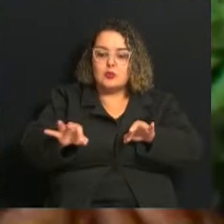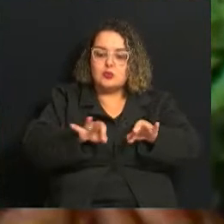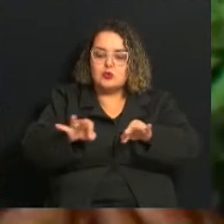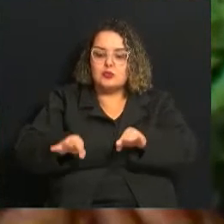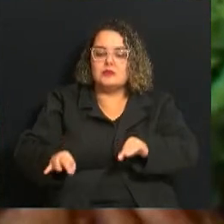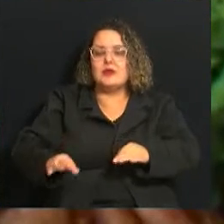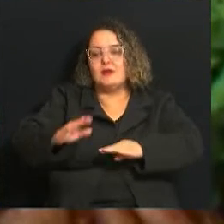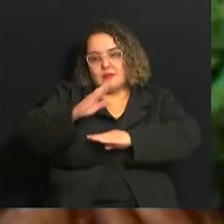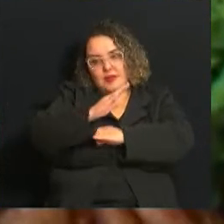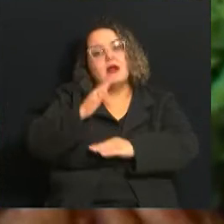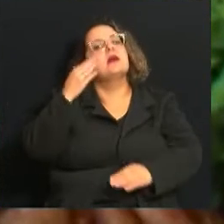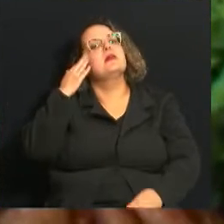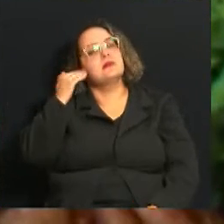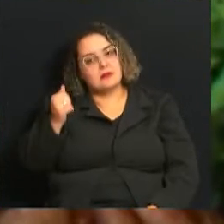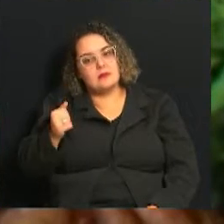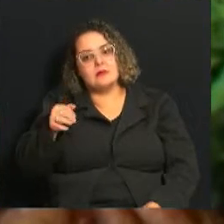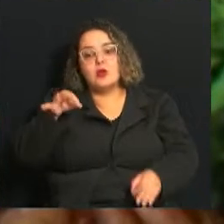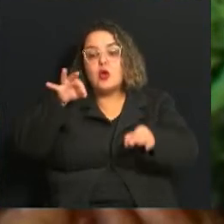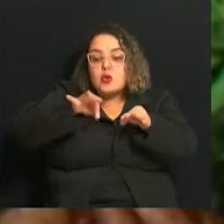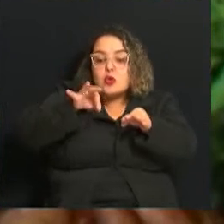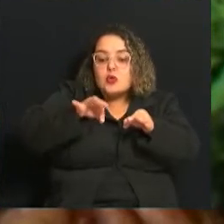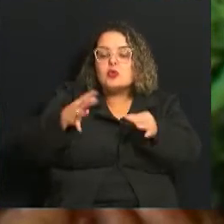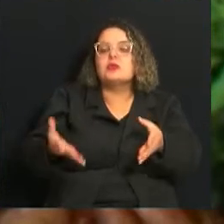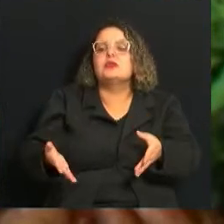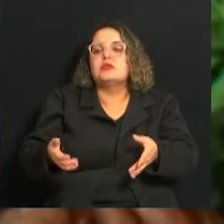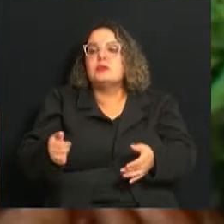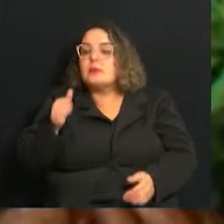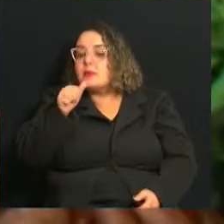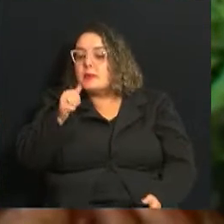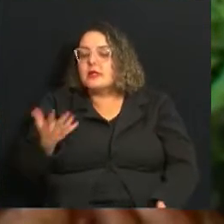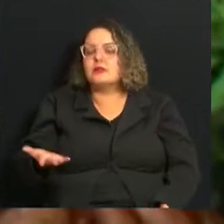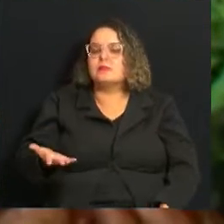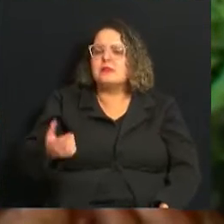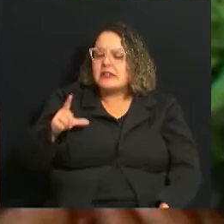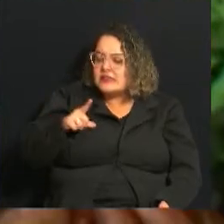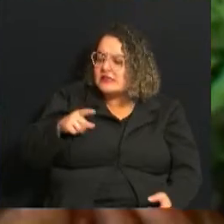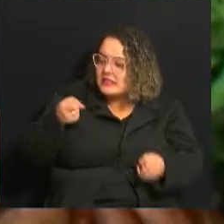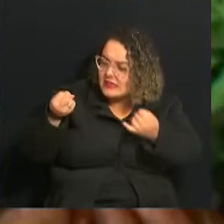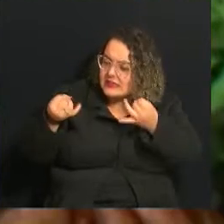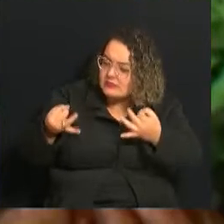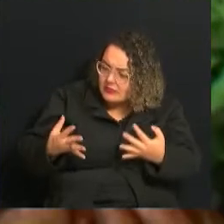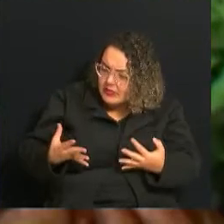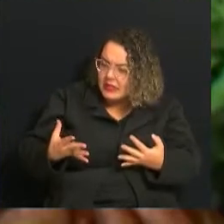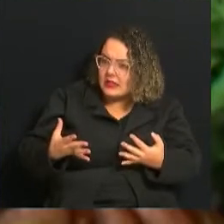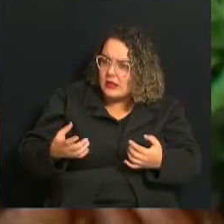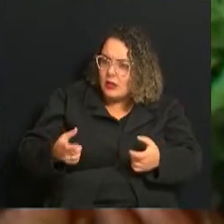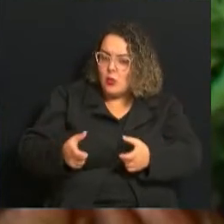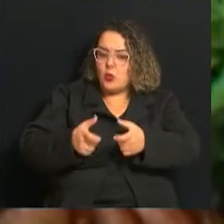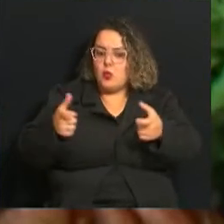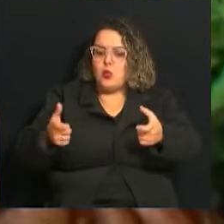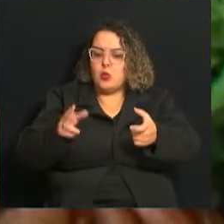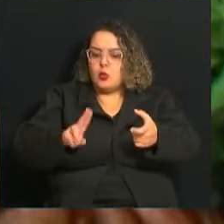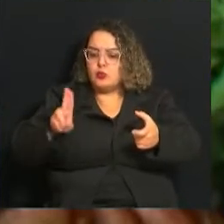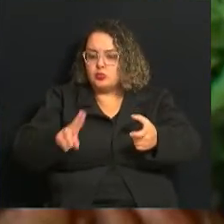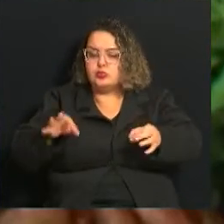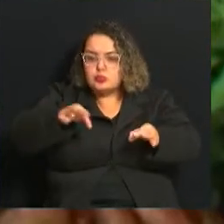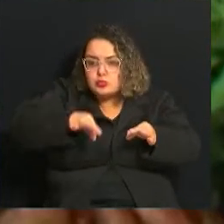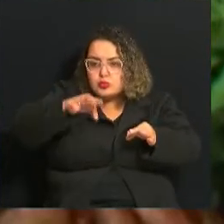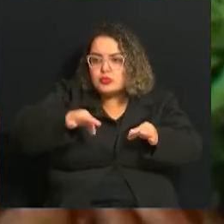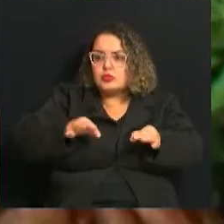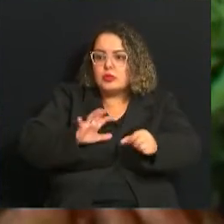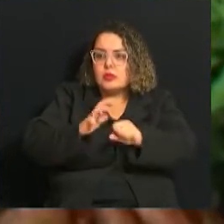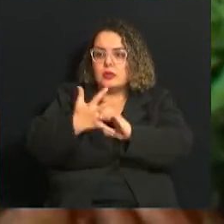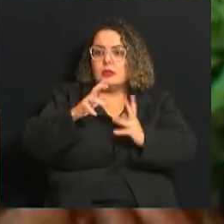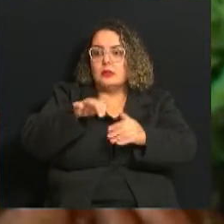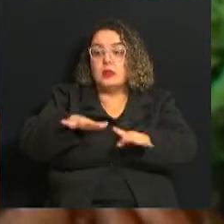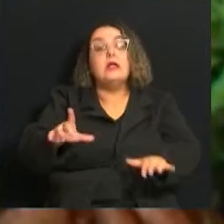Campinas, sabe que toda hora eu estou pegando um chazinho. Mas tem alguma explicação para ter aumentado o consumo de chá durante a pandemia? Vejo, tem